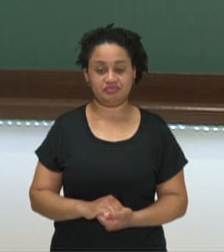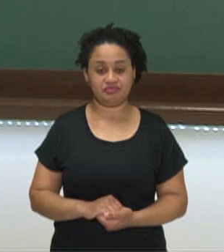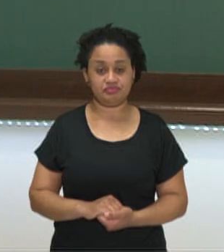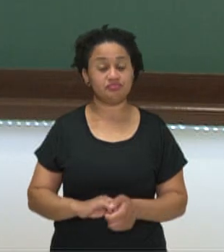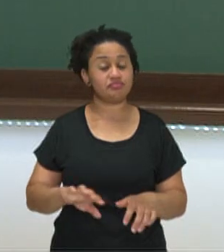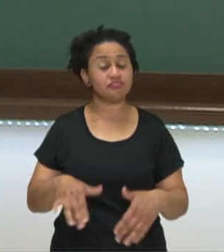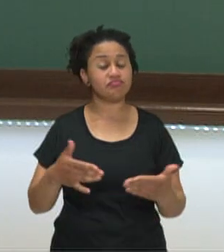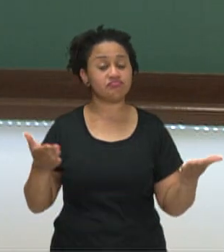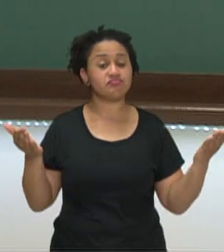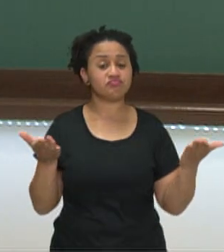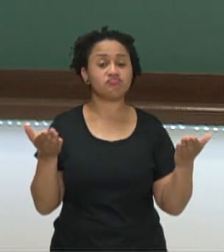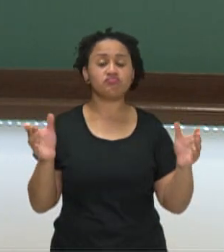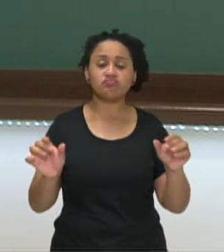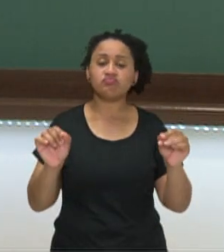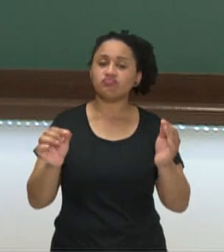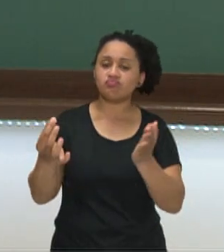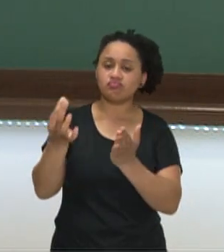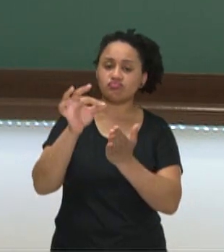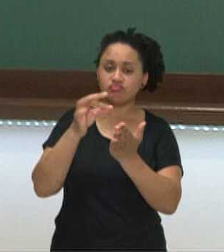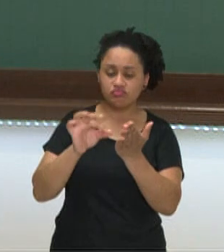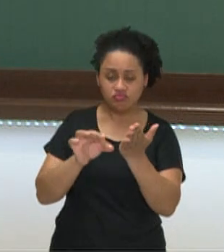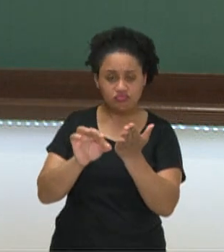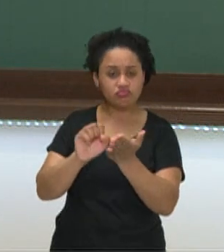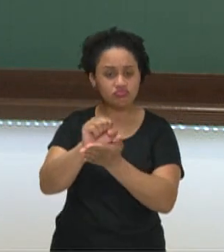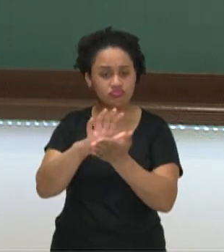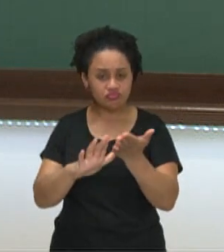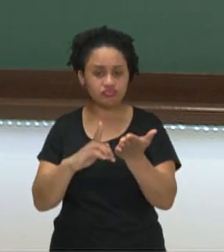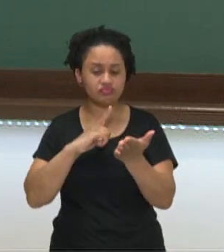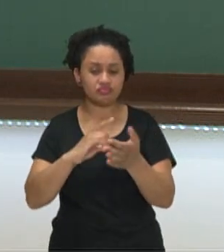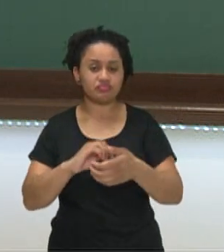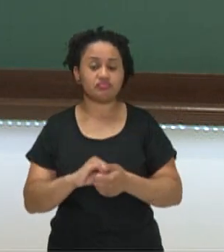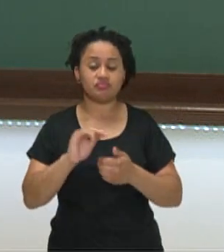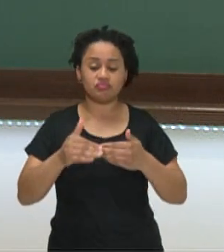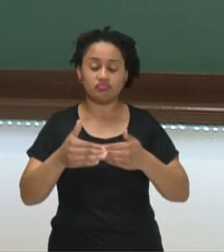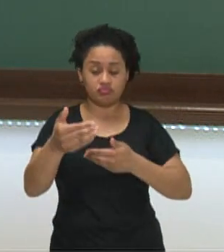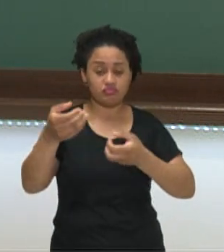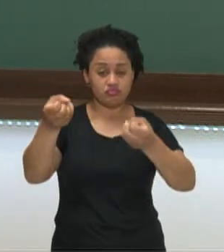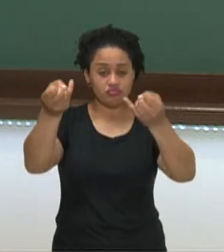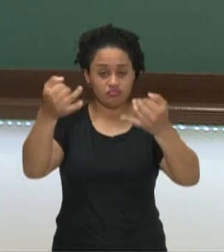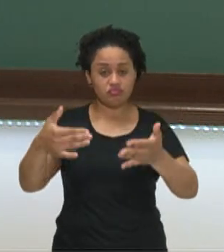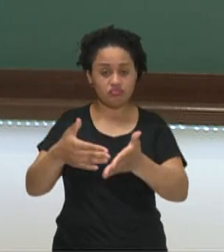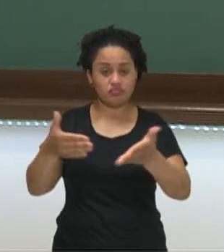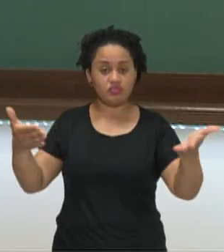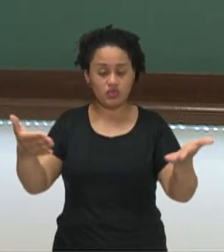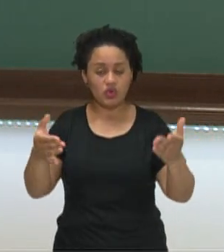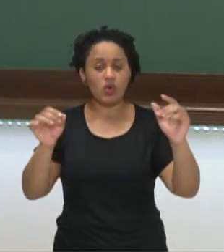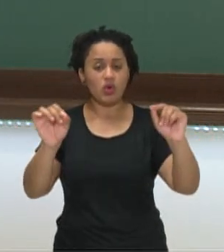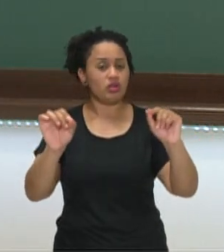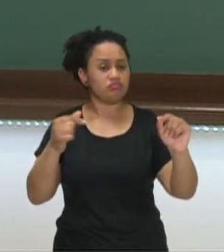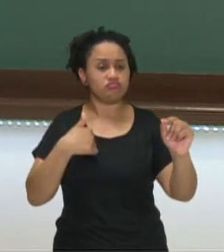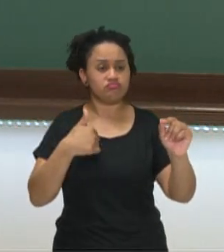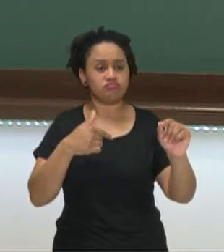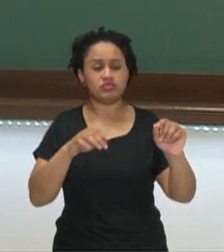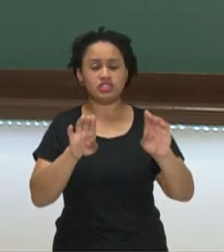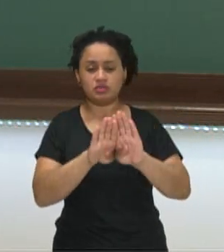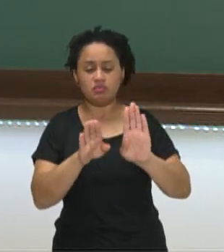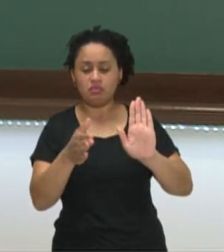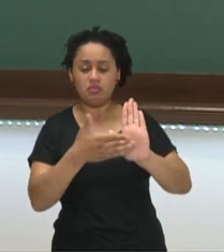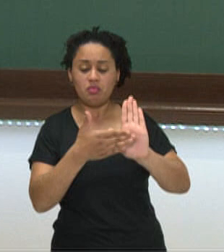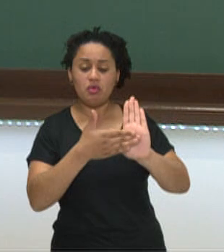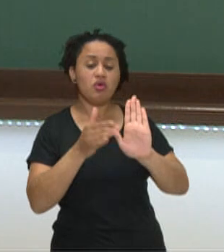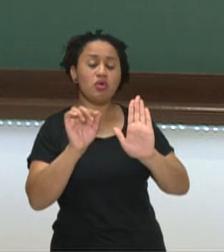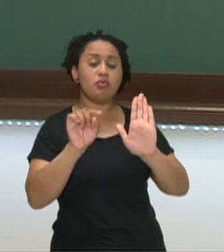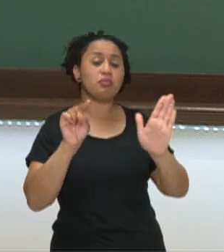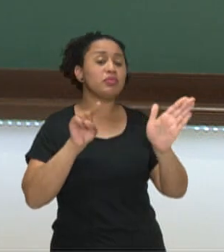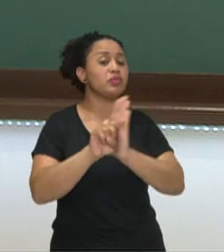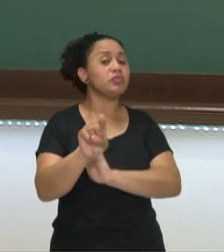Pessoal, vamos então aí corrigir a nossa atividade, né? A partir das discussões que nós fizemos, tem uma proposta de pergunta aí para